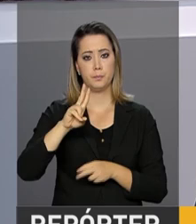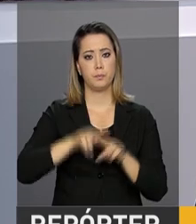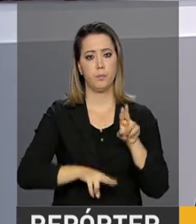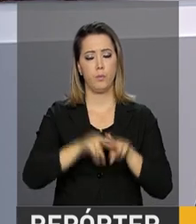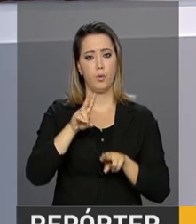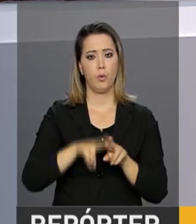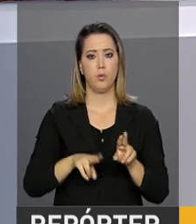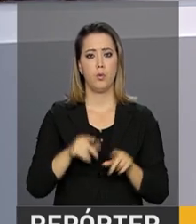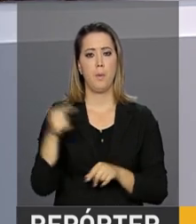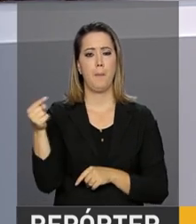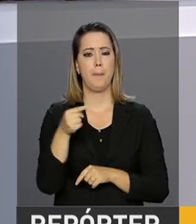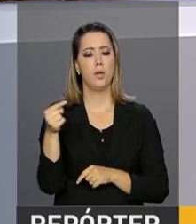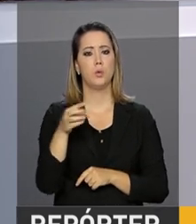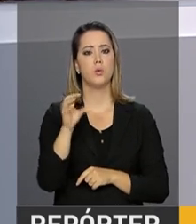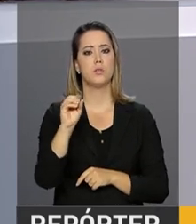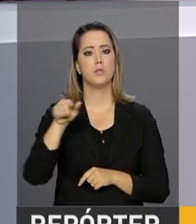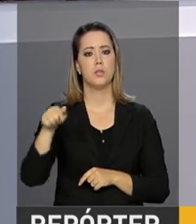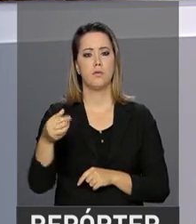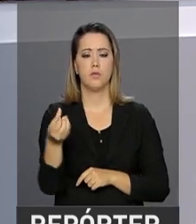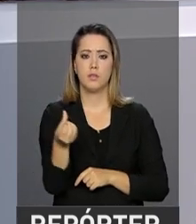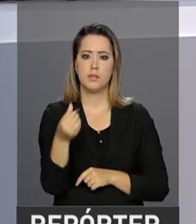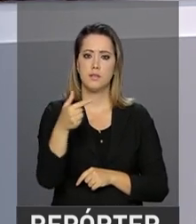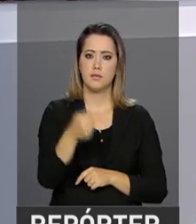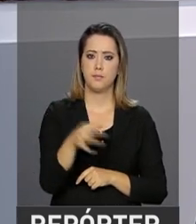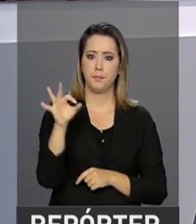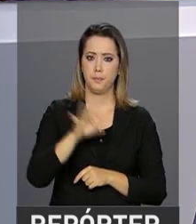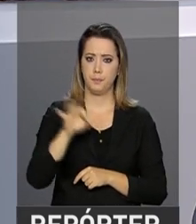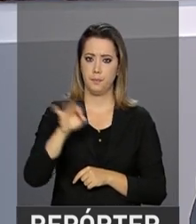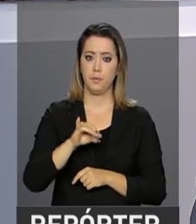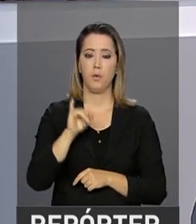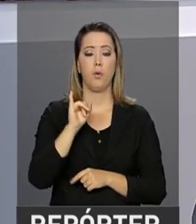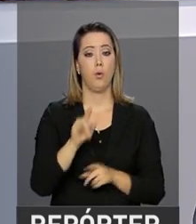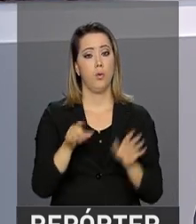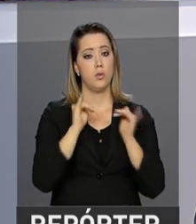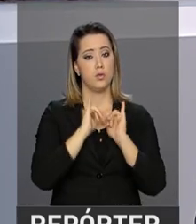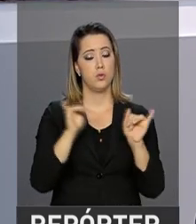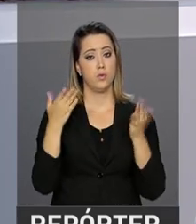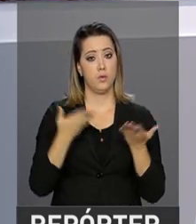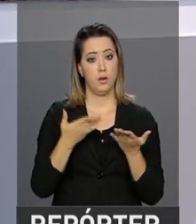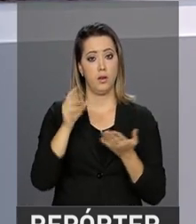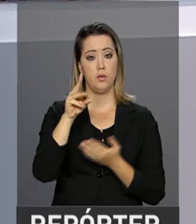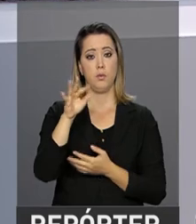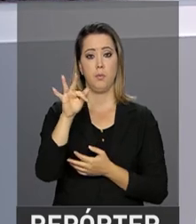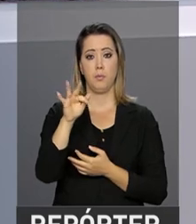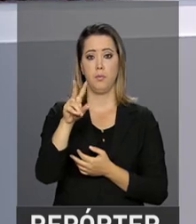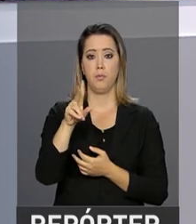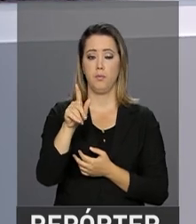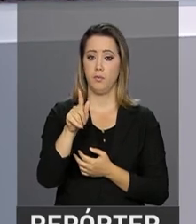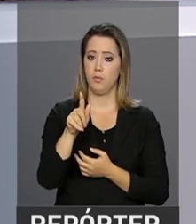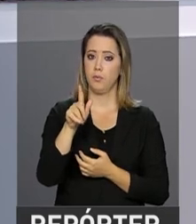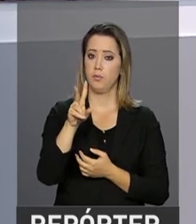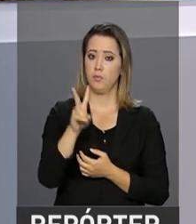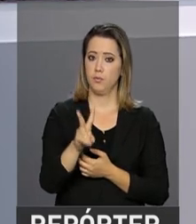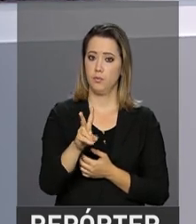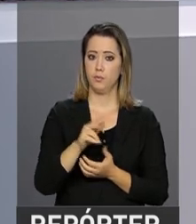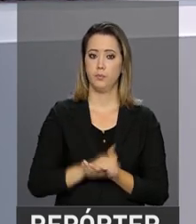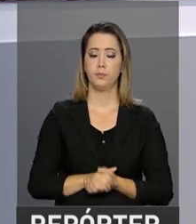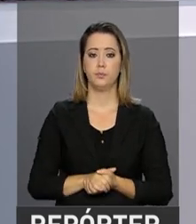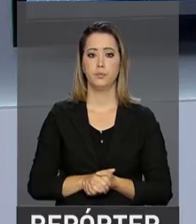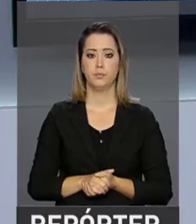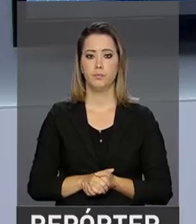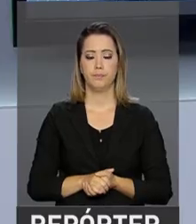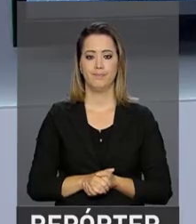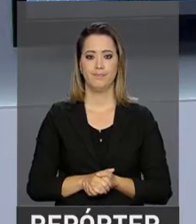Junho fechou com menos 0,67 por. o índice foi divulgado nesta sexta-feira pela Fundação Getúlio